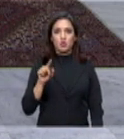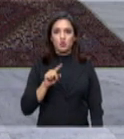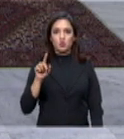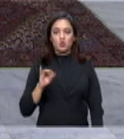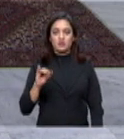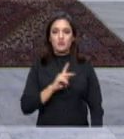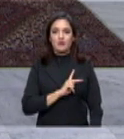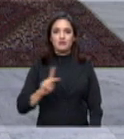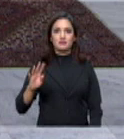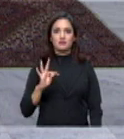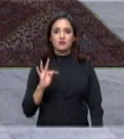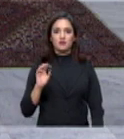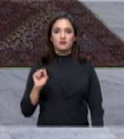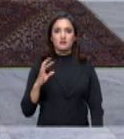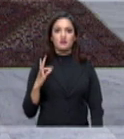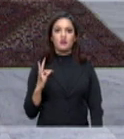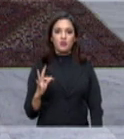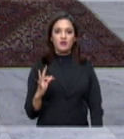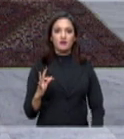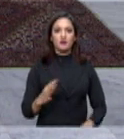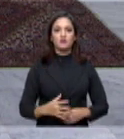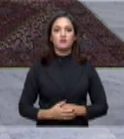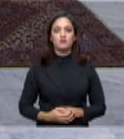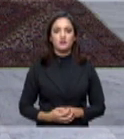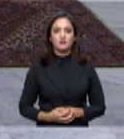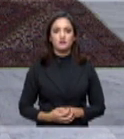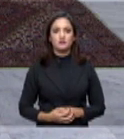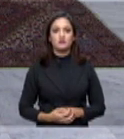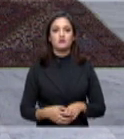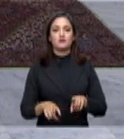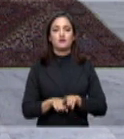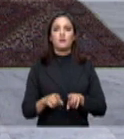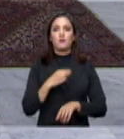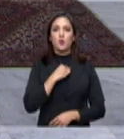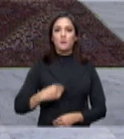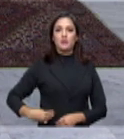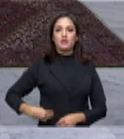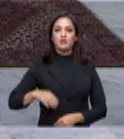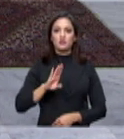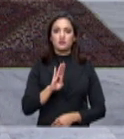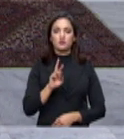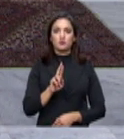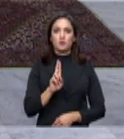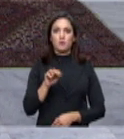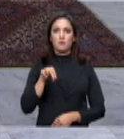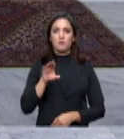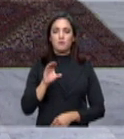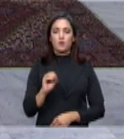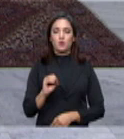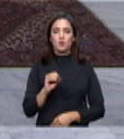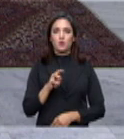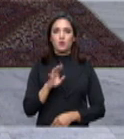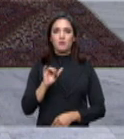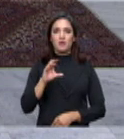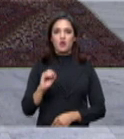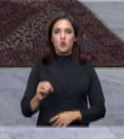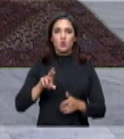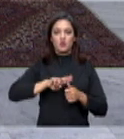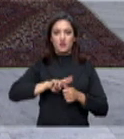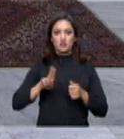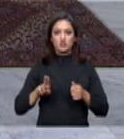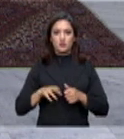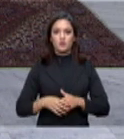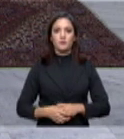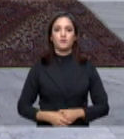Tribunal Superior do Trabalho. Sua excelência, o senhor ministro Bruno Bianco Leal, advogado-geral da União.